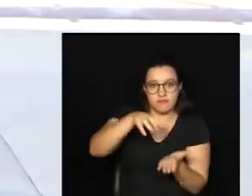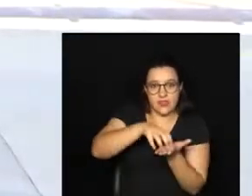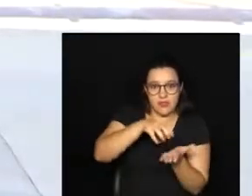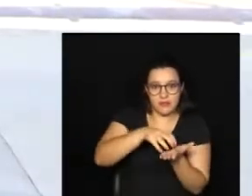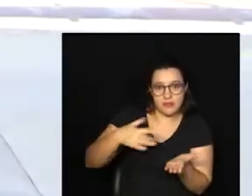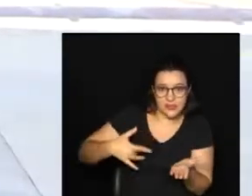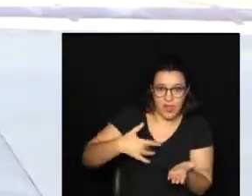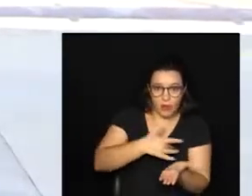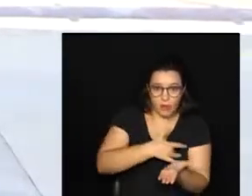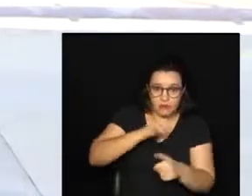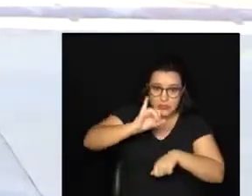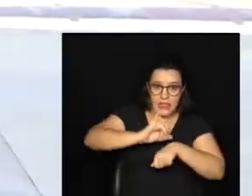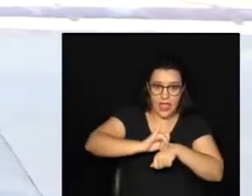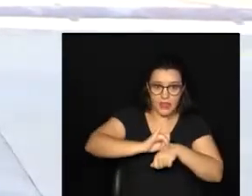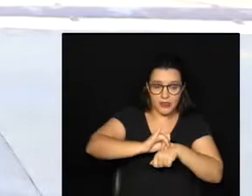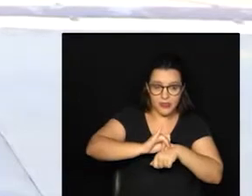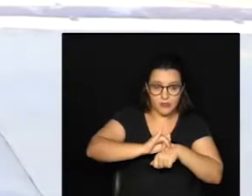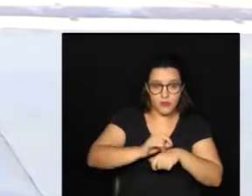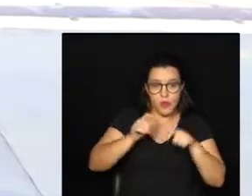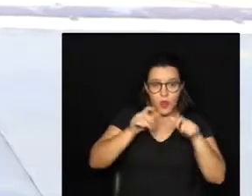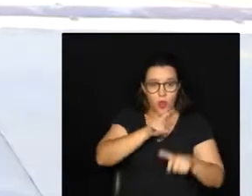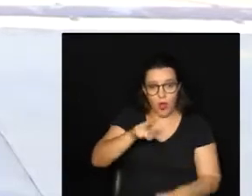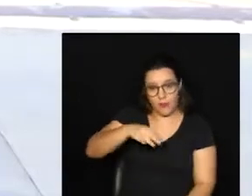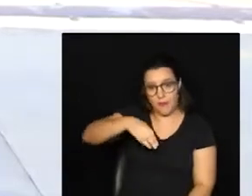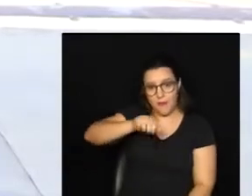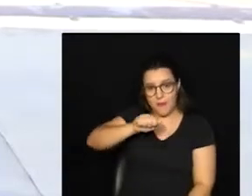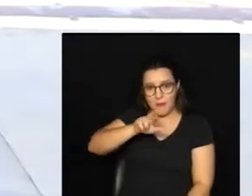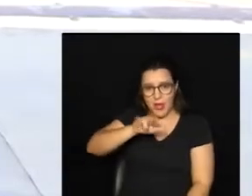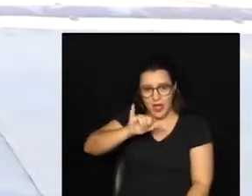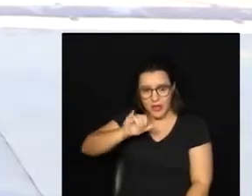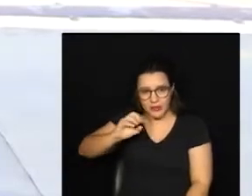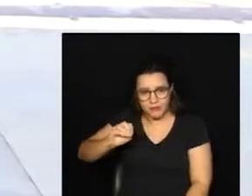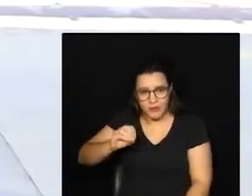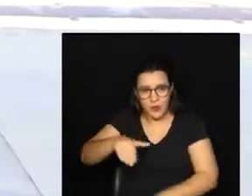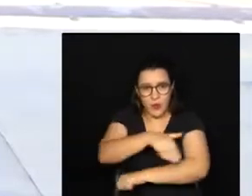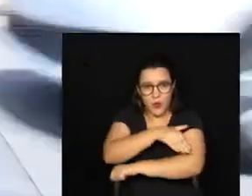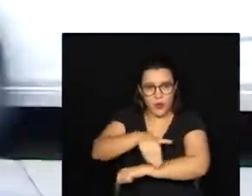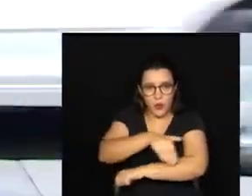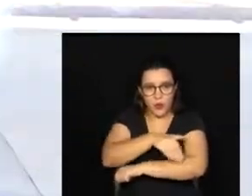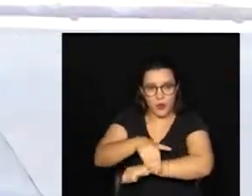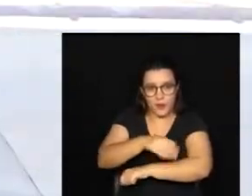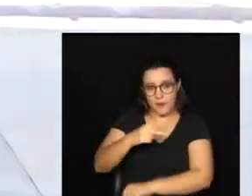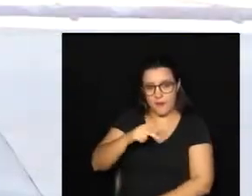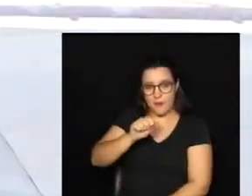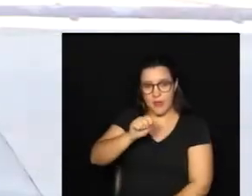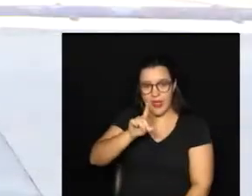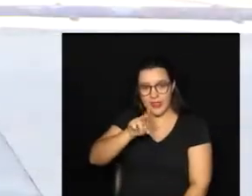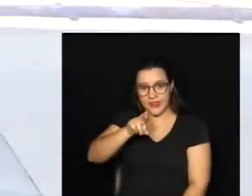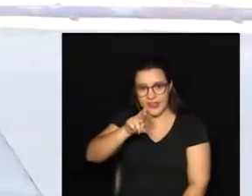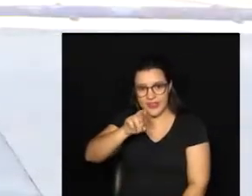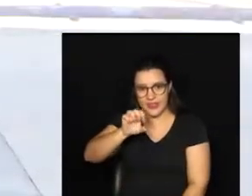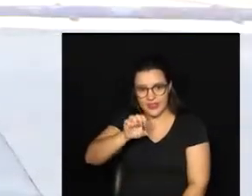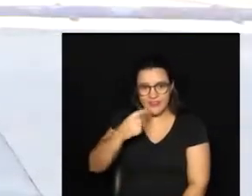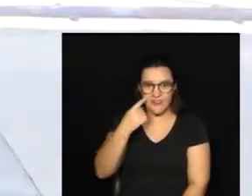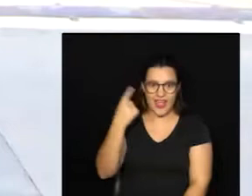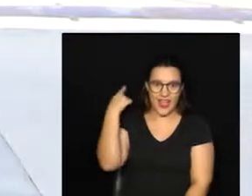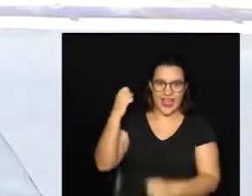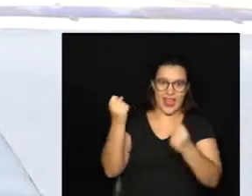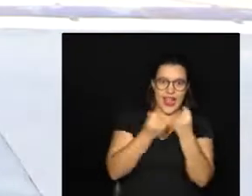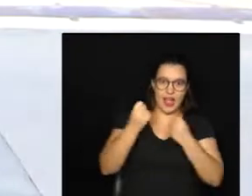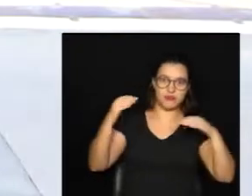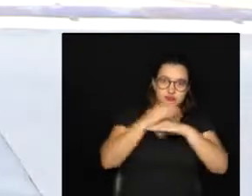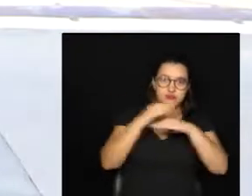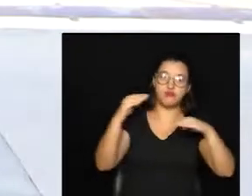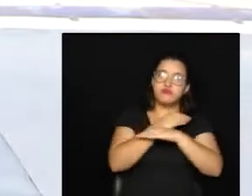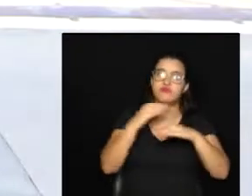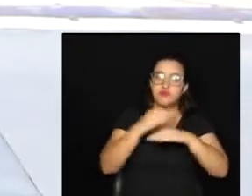do centro, né? O Centro de Saúde Mário de Campos Bueno Júnior. Fica aqui na rua Padre Vieira, por isso toda essa movimentação de carros aqui atrás. A gente está